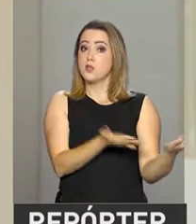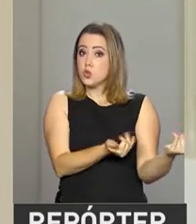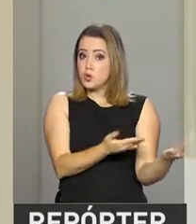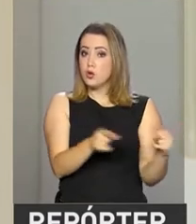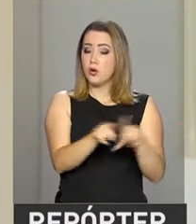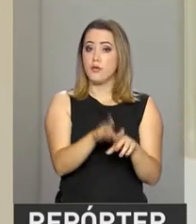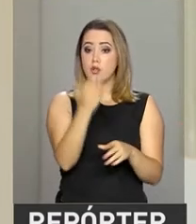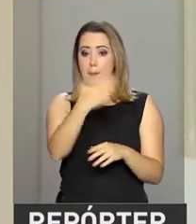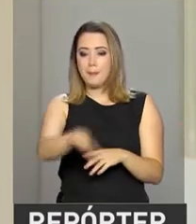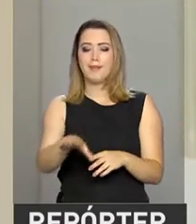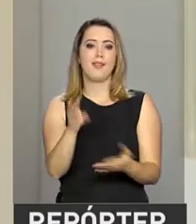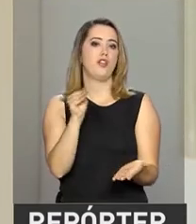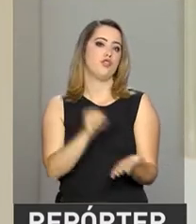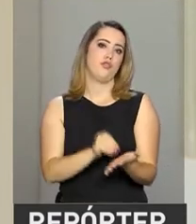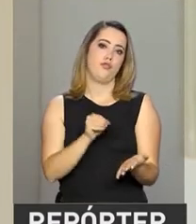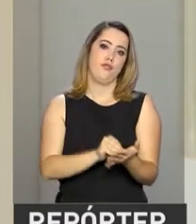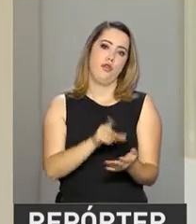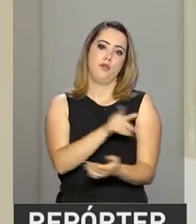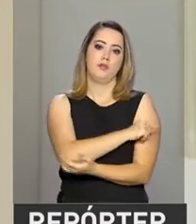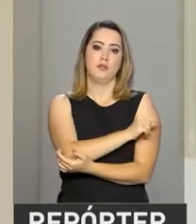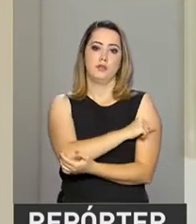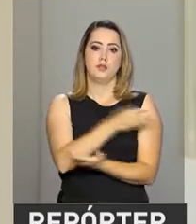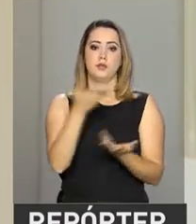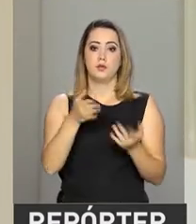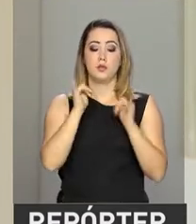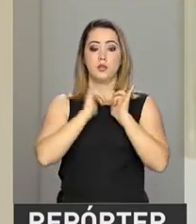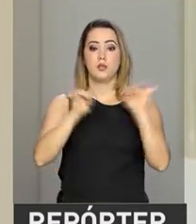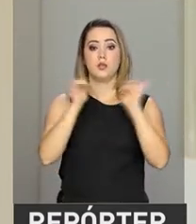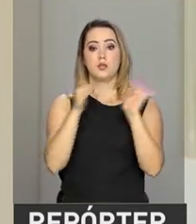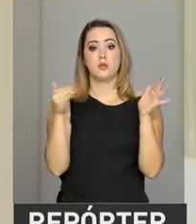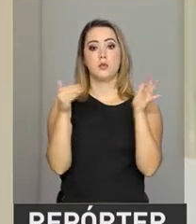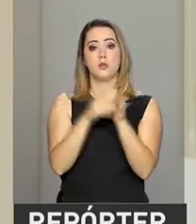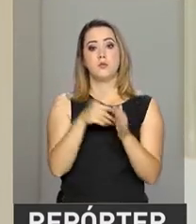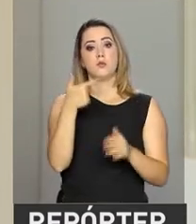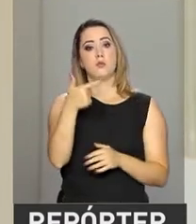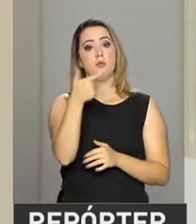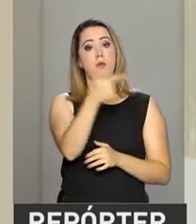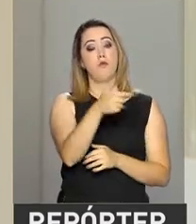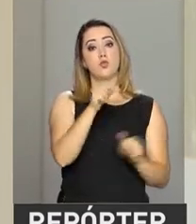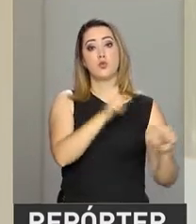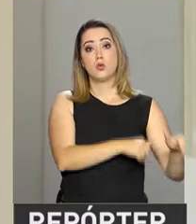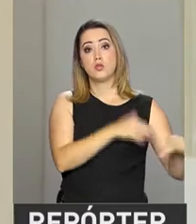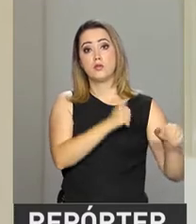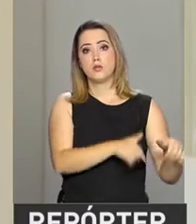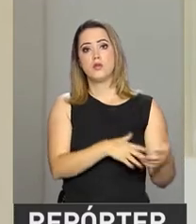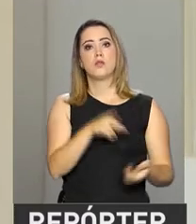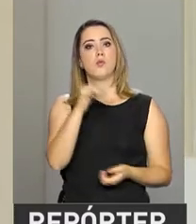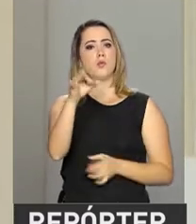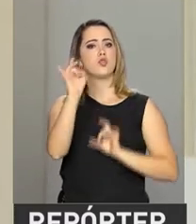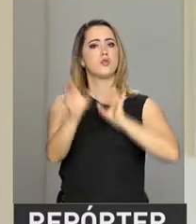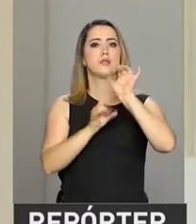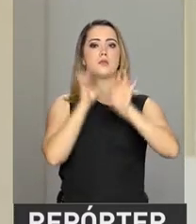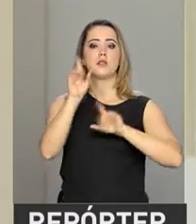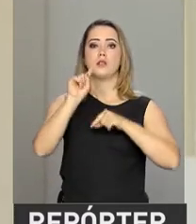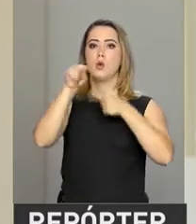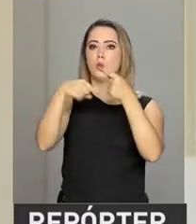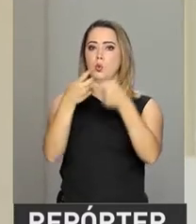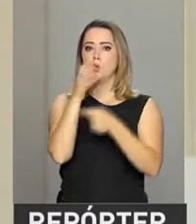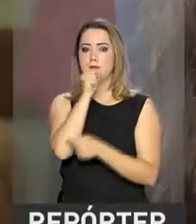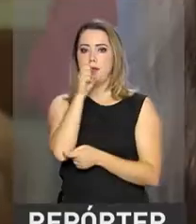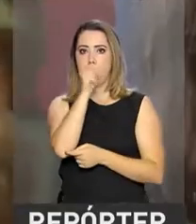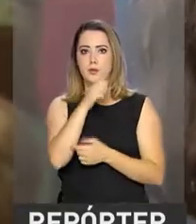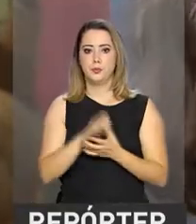desse público não está com a vacina em dia a campanha vai até o dia 22 de setembro eo dia d será no próximo sábado